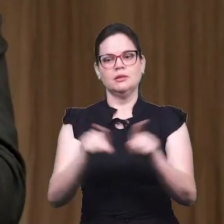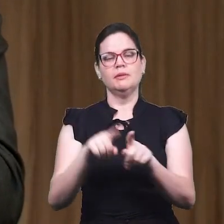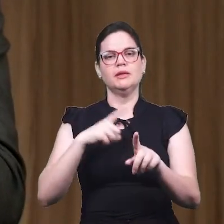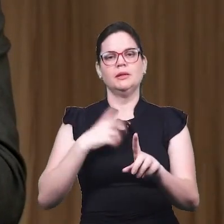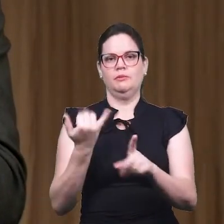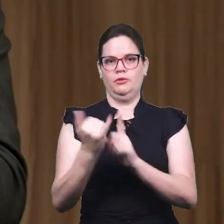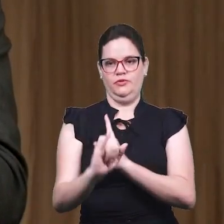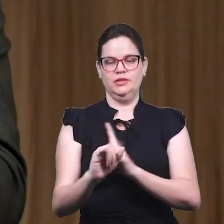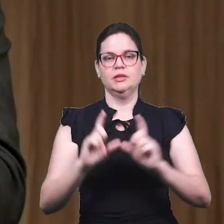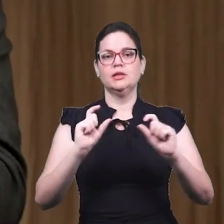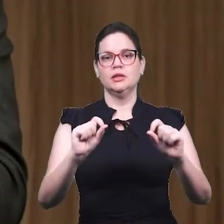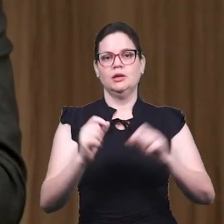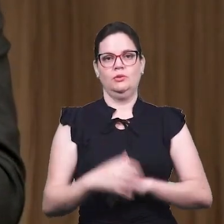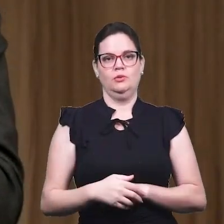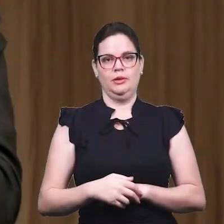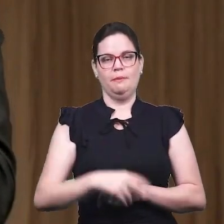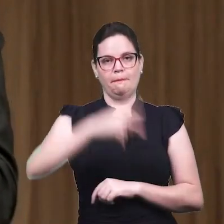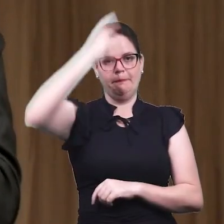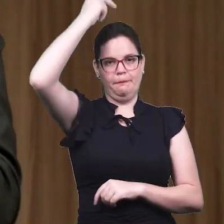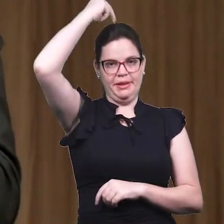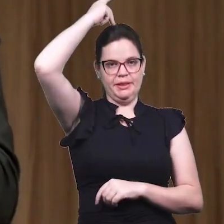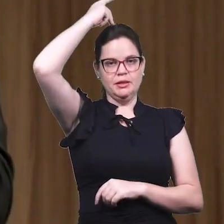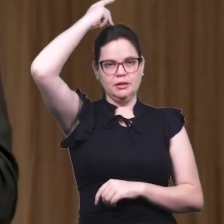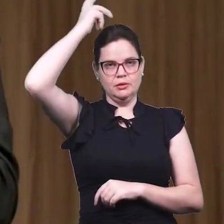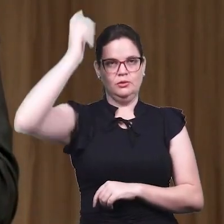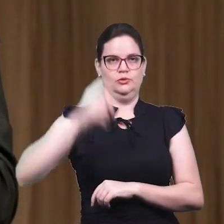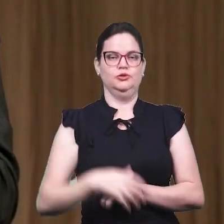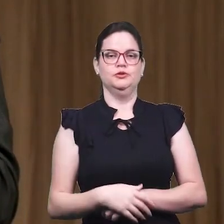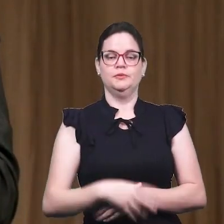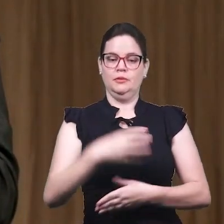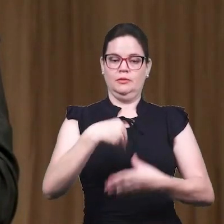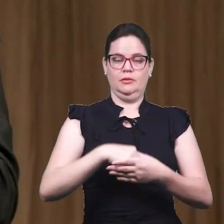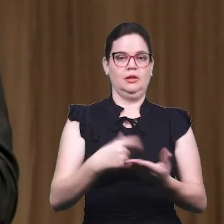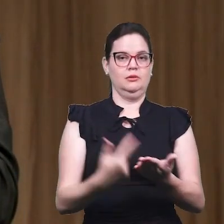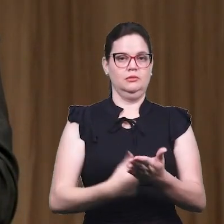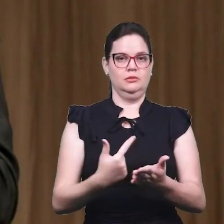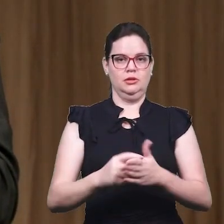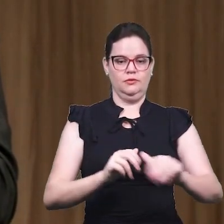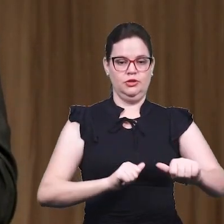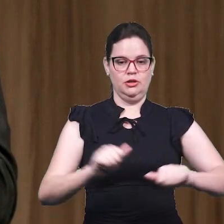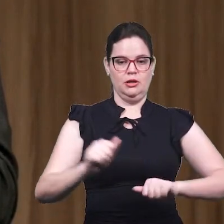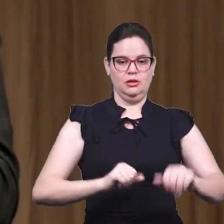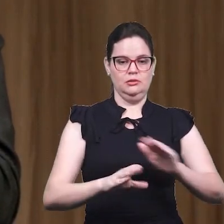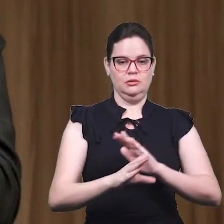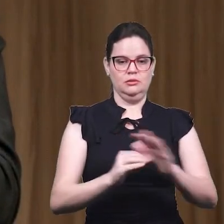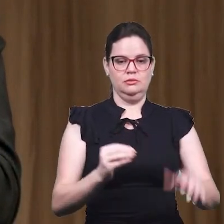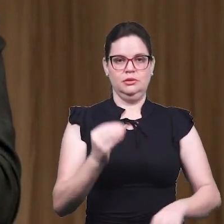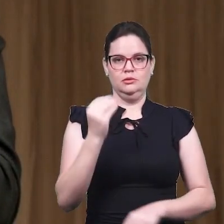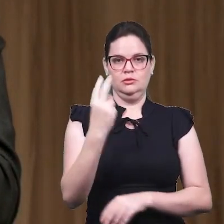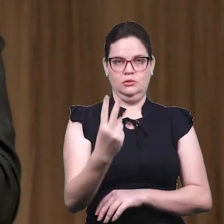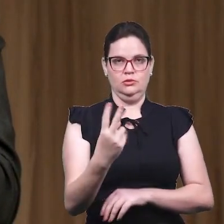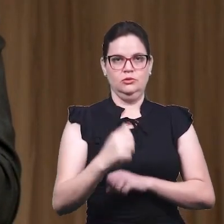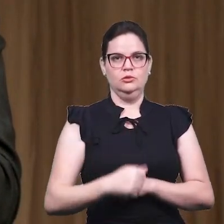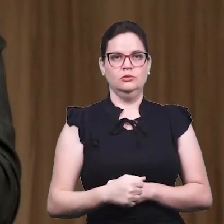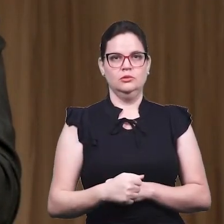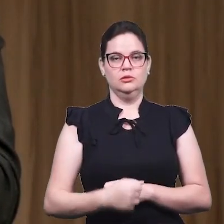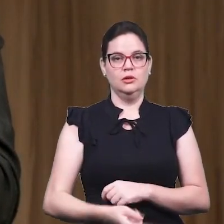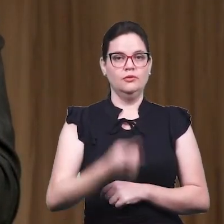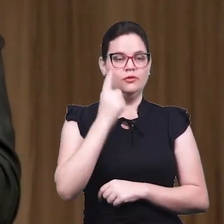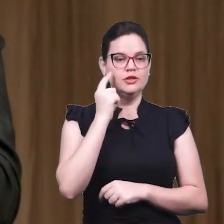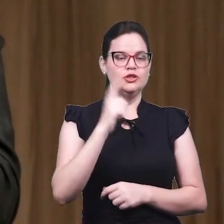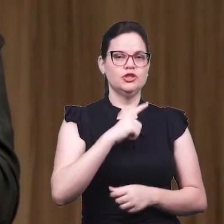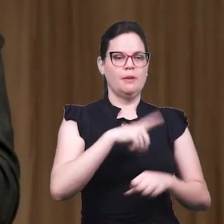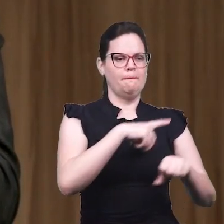é o Pentecostes. Então, no próprio registro em Atos, no capítulo 2, nós vamos ver que havia